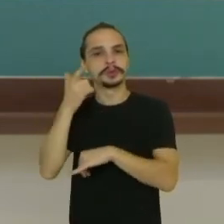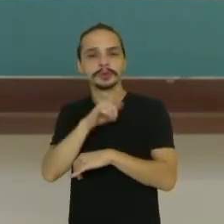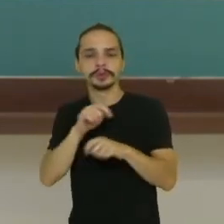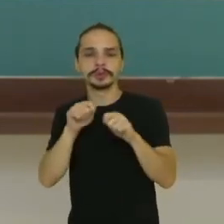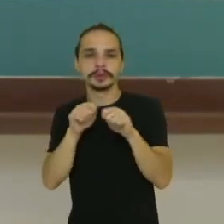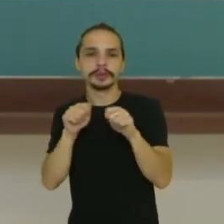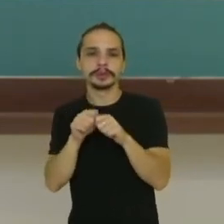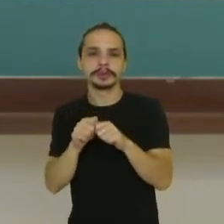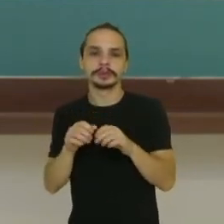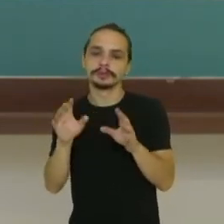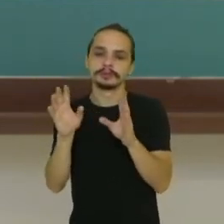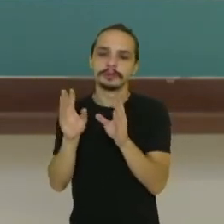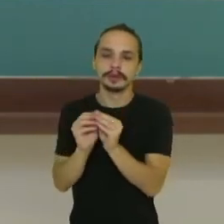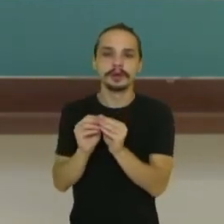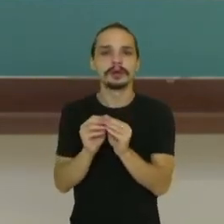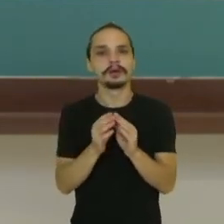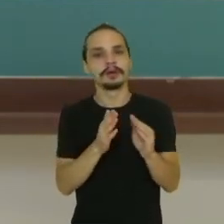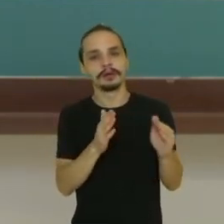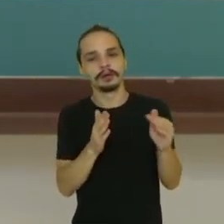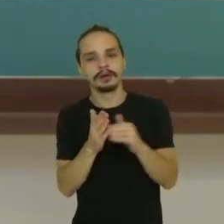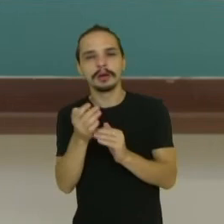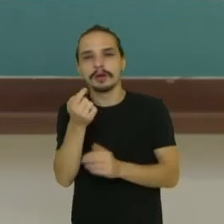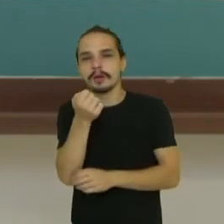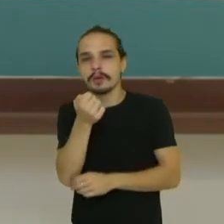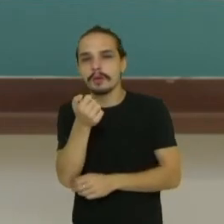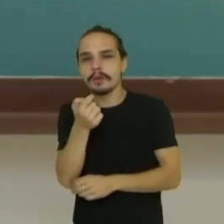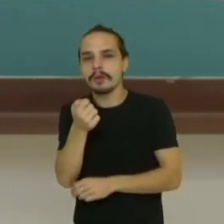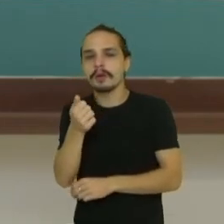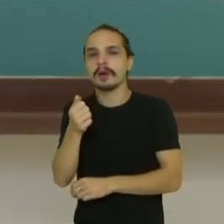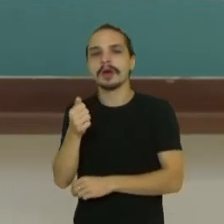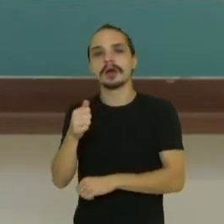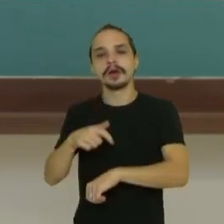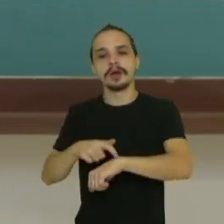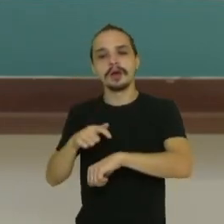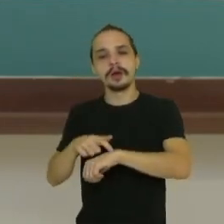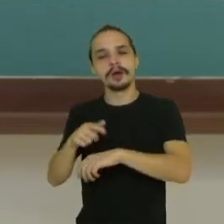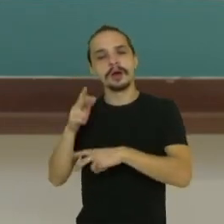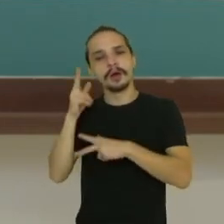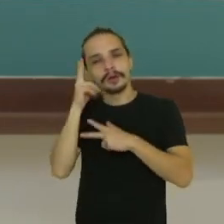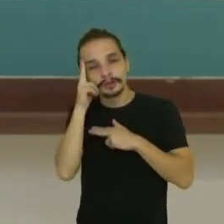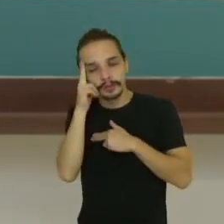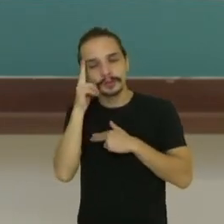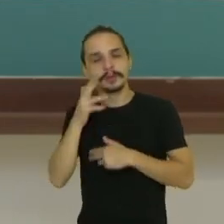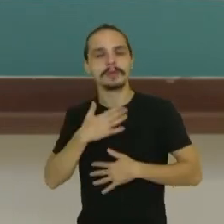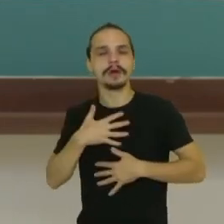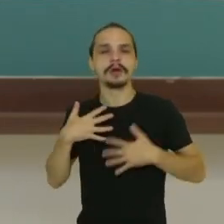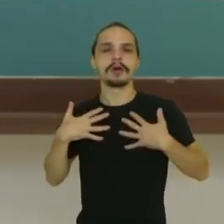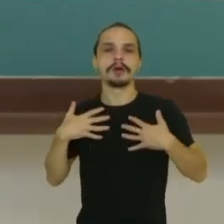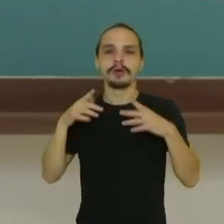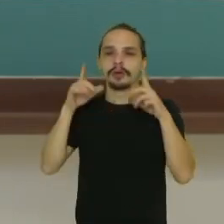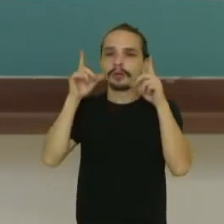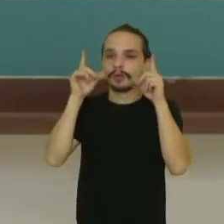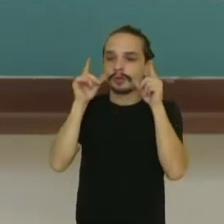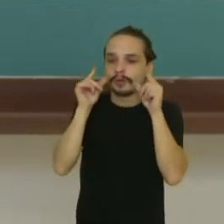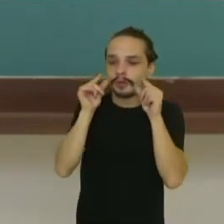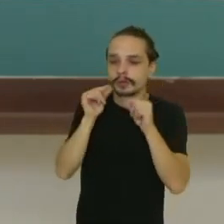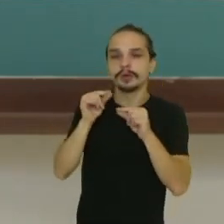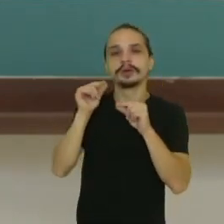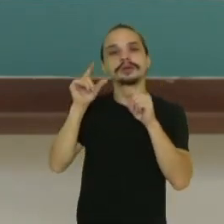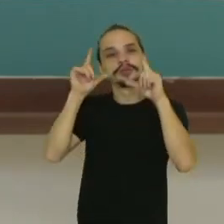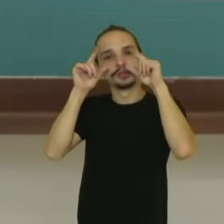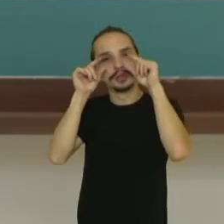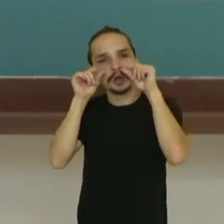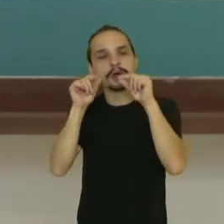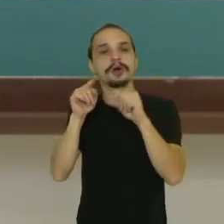enfim quando vai se aproximando da hora de dormir meu corpo parece que vai né relaxando começa a me dar sono então é